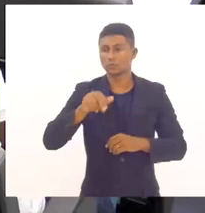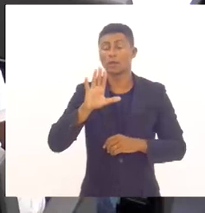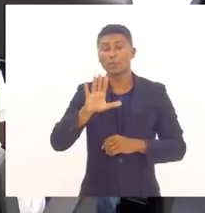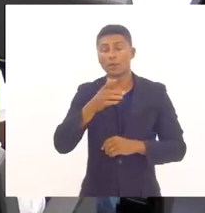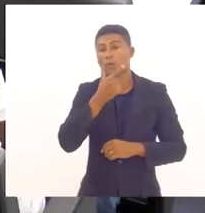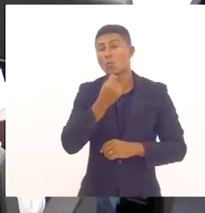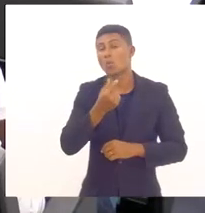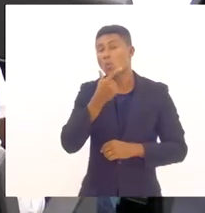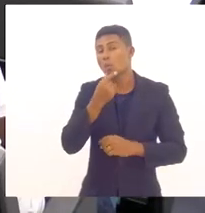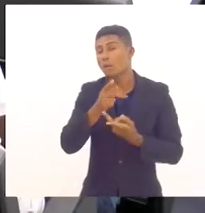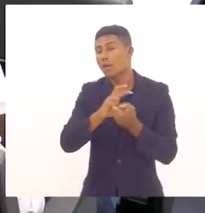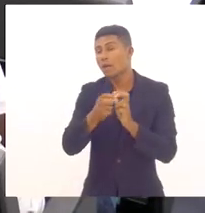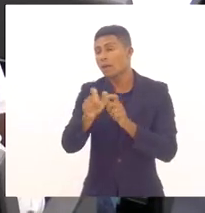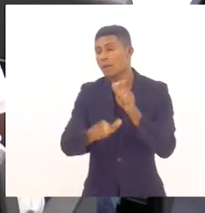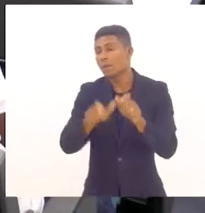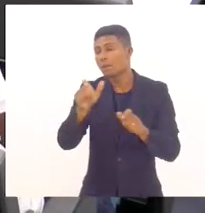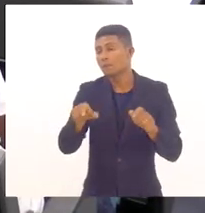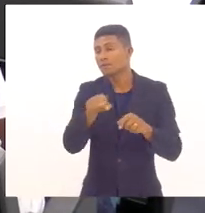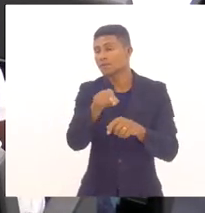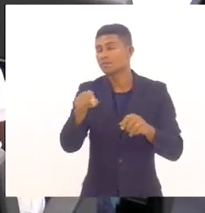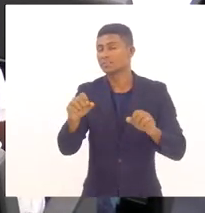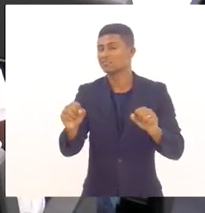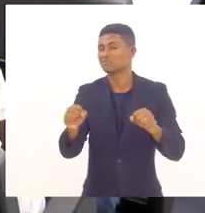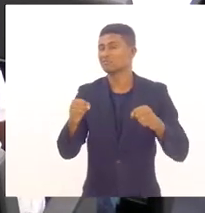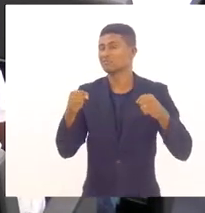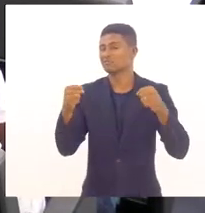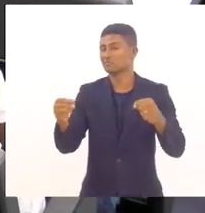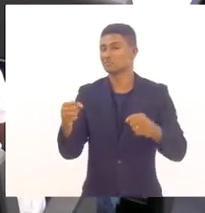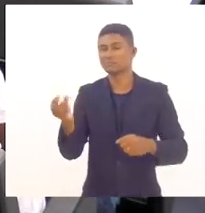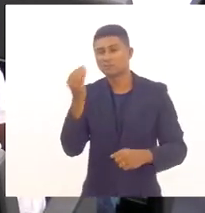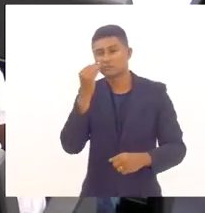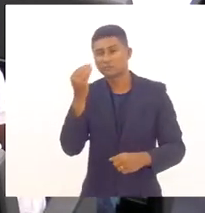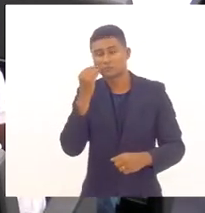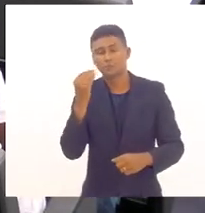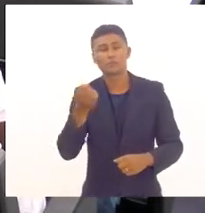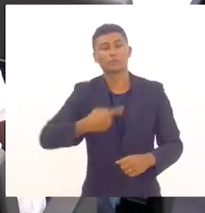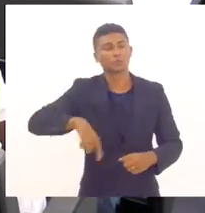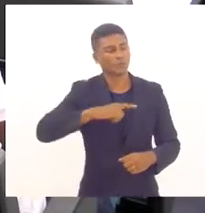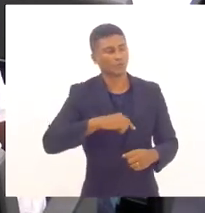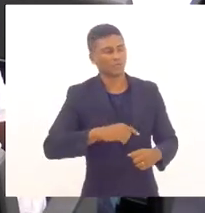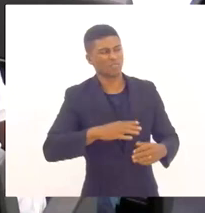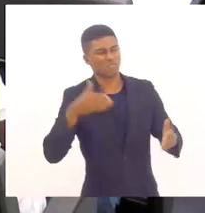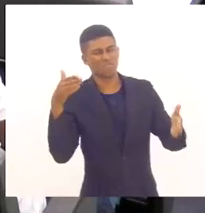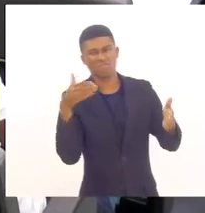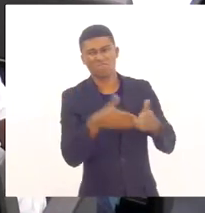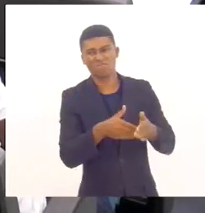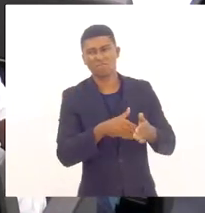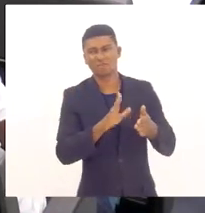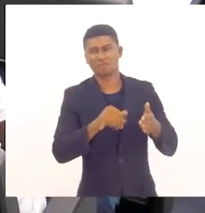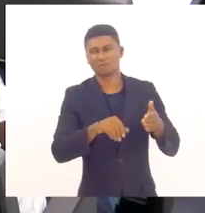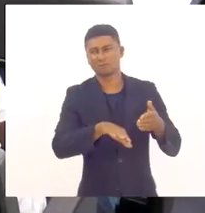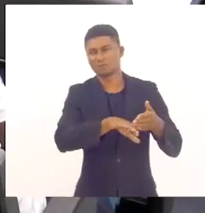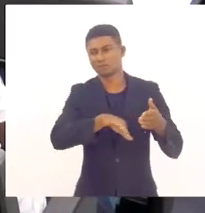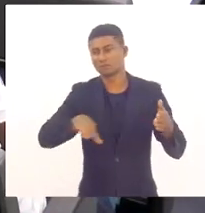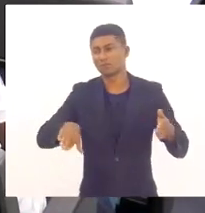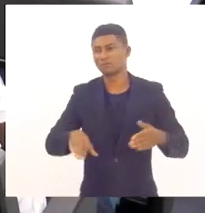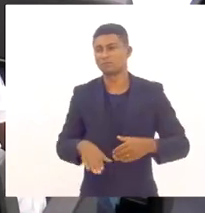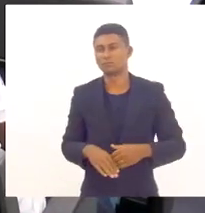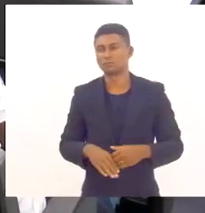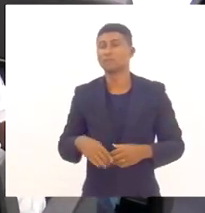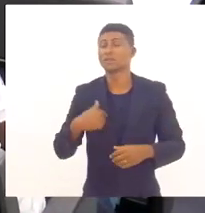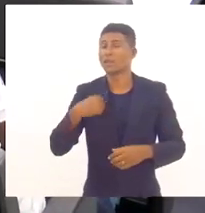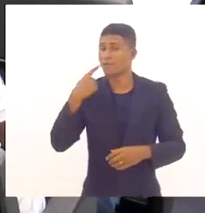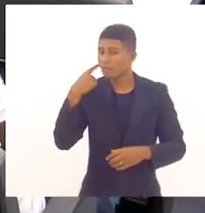capoeiristas fizeram tudo o que eles podiam para que nós não chegássemos à maestria. Eu